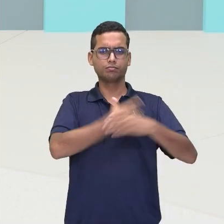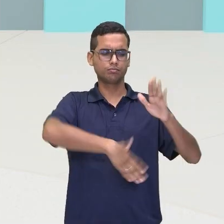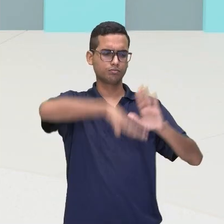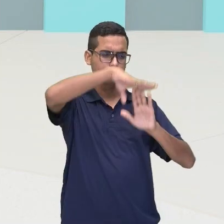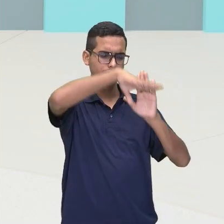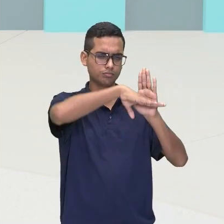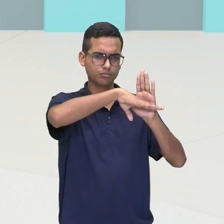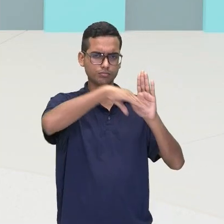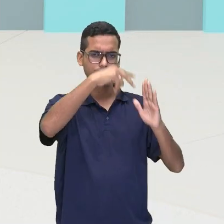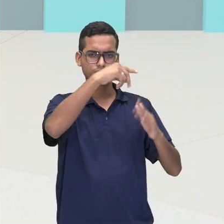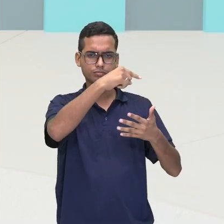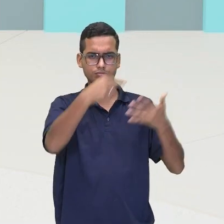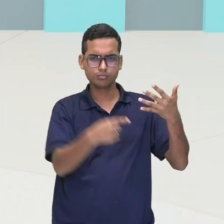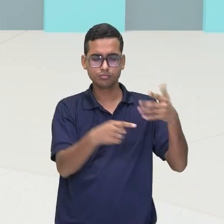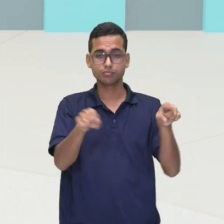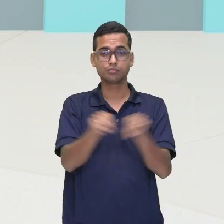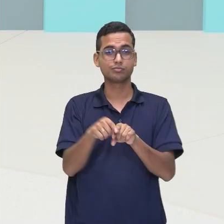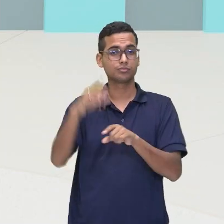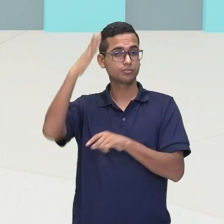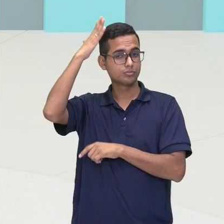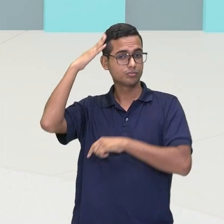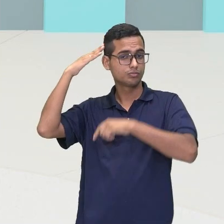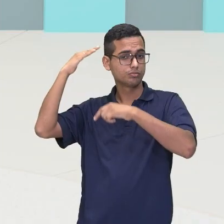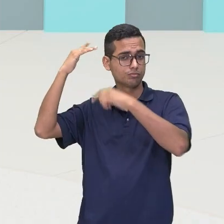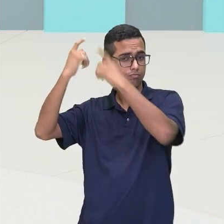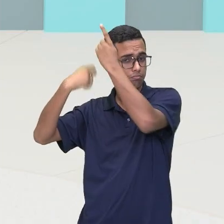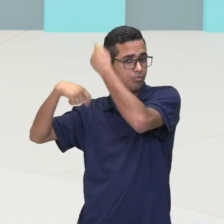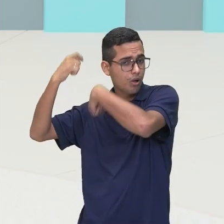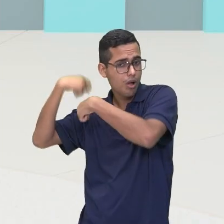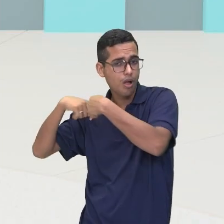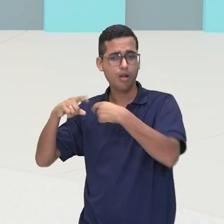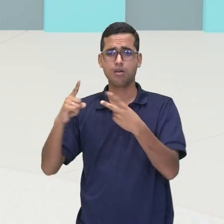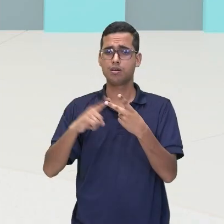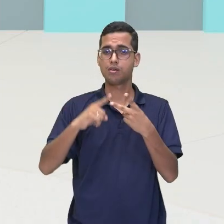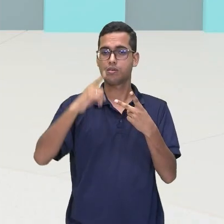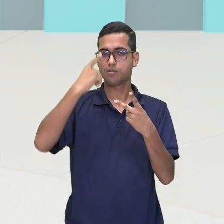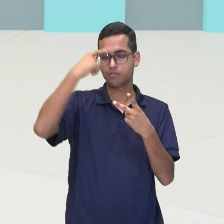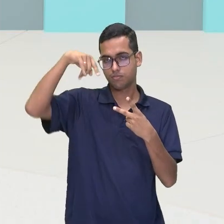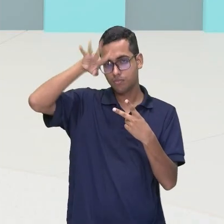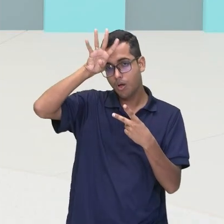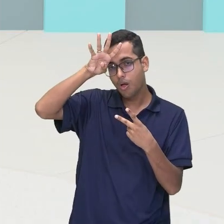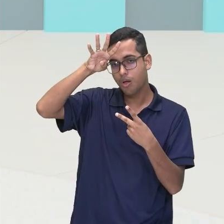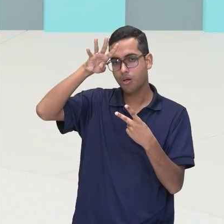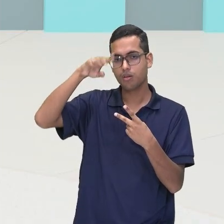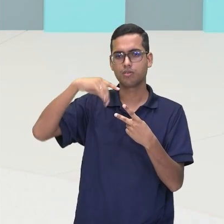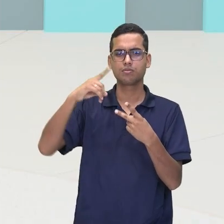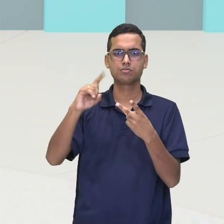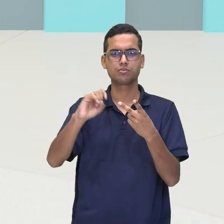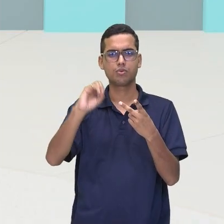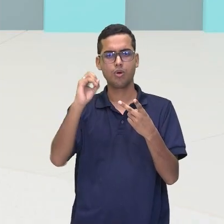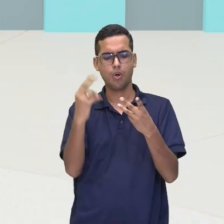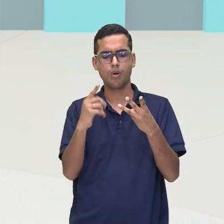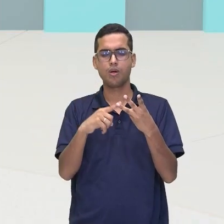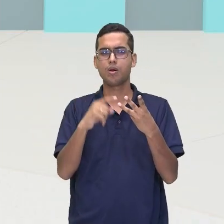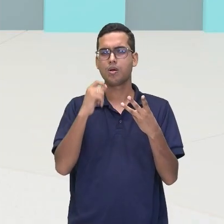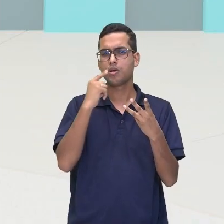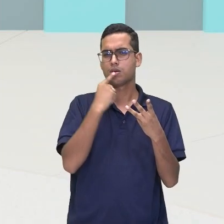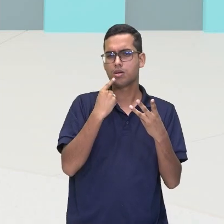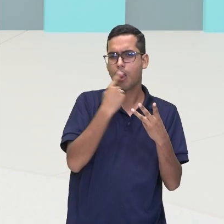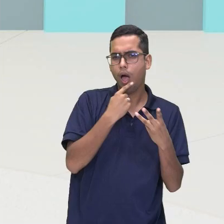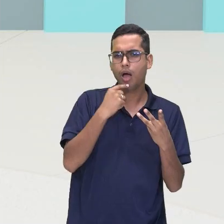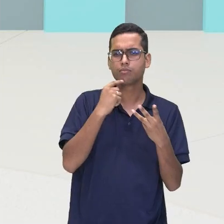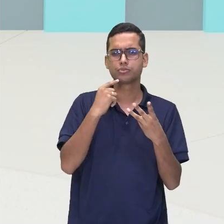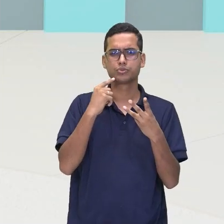padrões, arrumar um cabelo, uma sobrancelha, mudar o tamanho dos lábios, mas e por dentro? Você